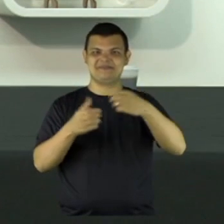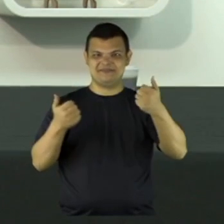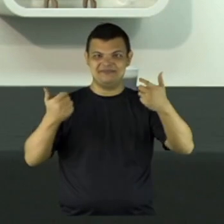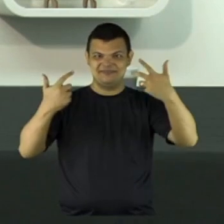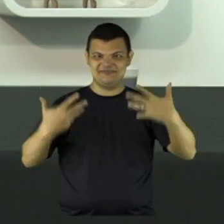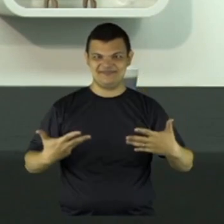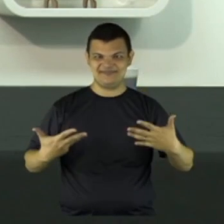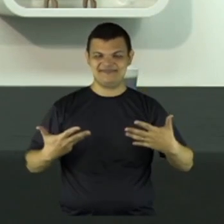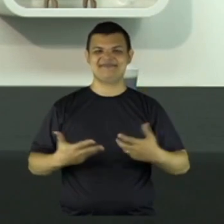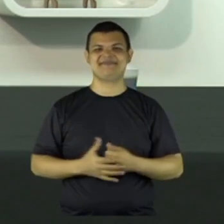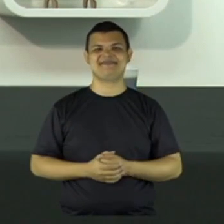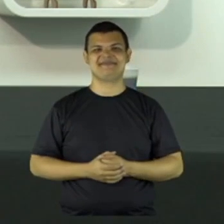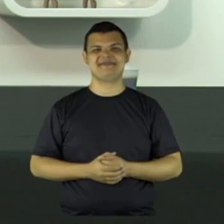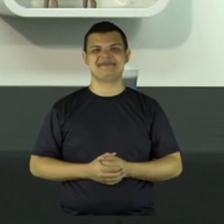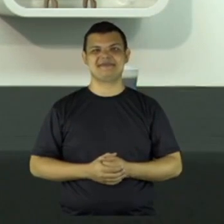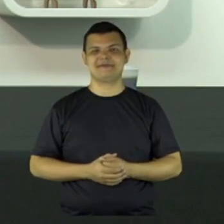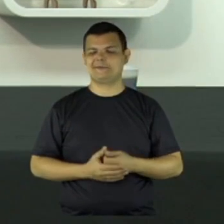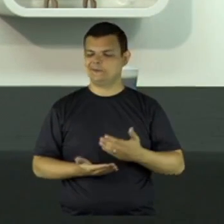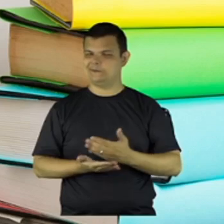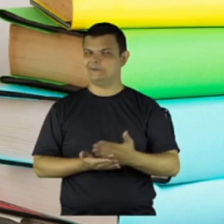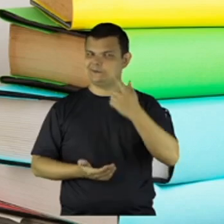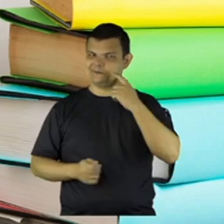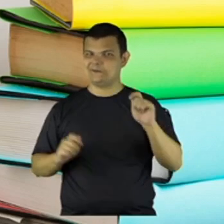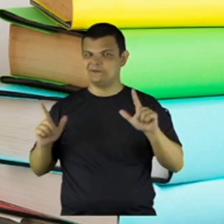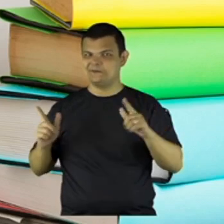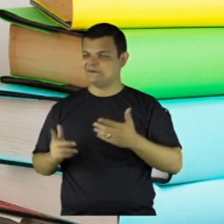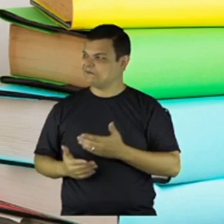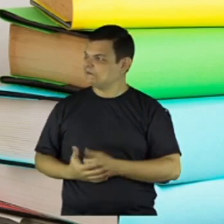do nosso conteúdo. Então, vamos para a tela.